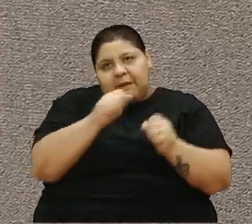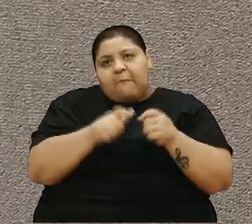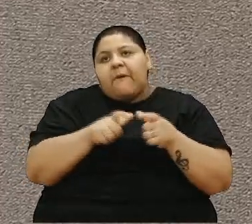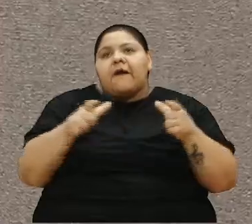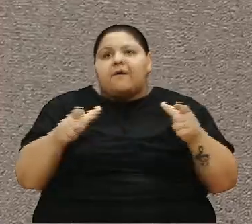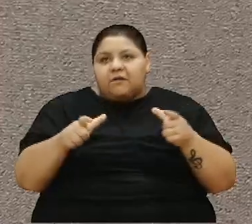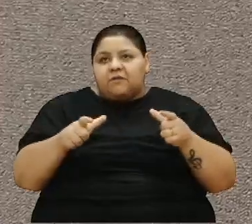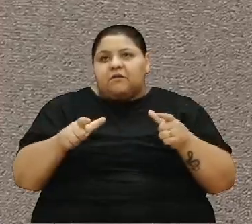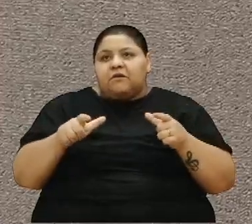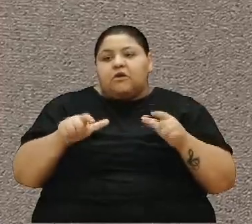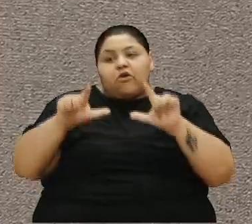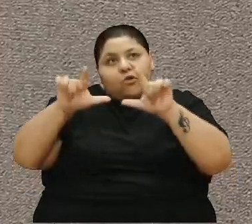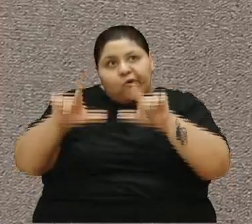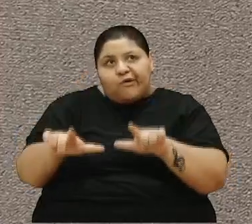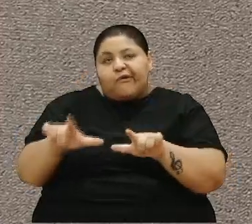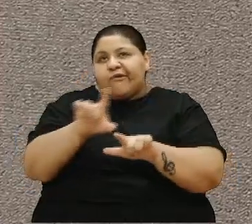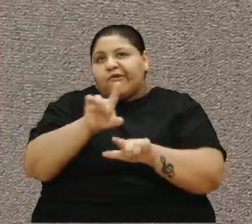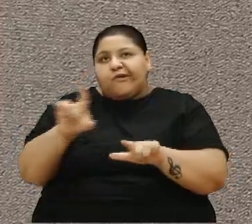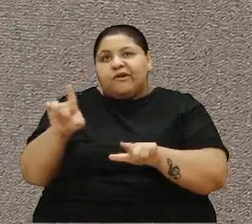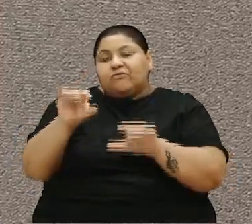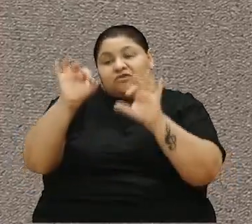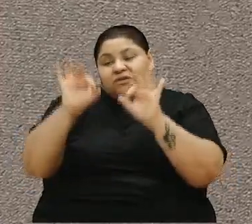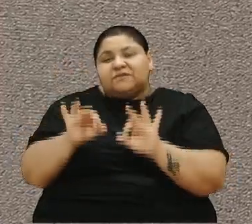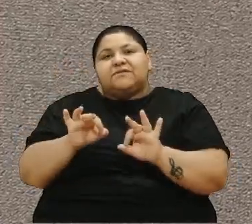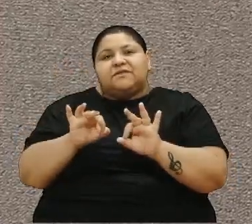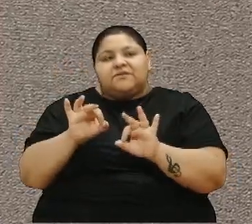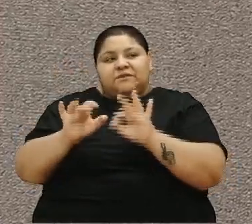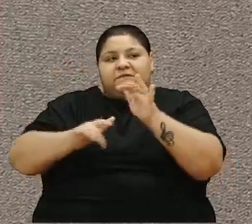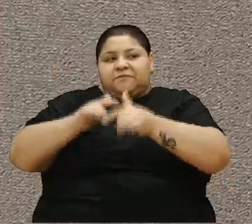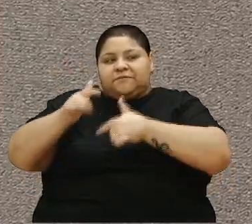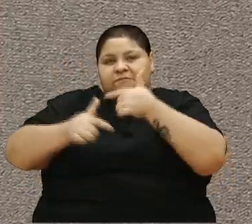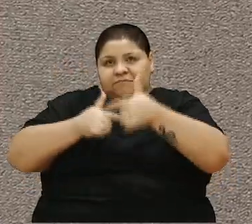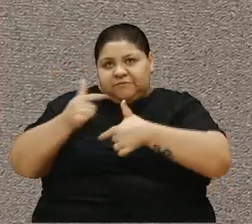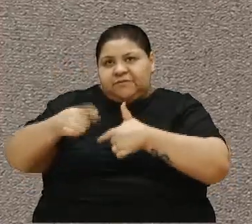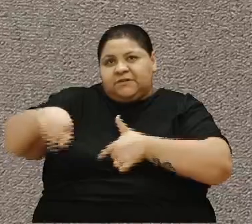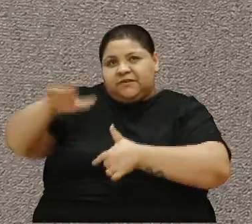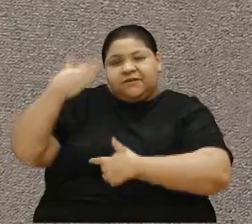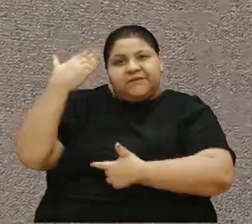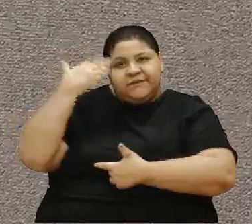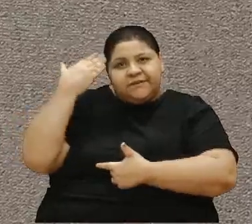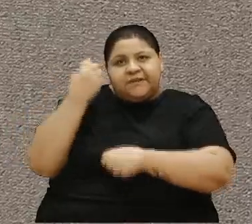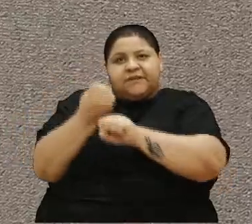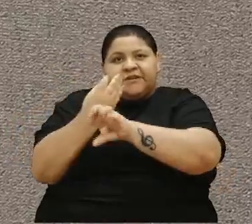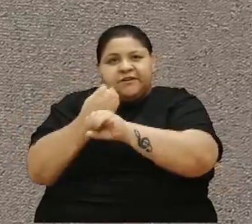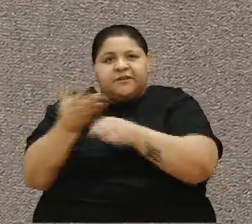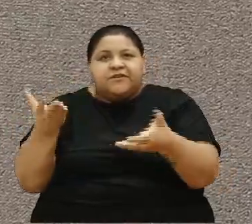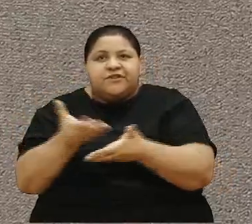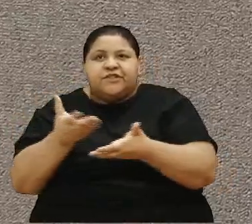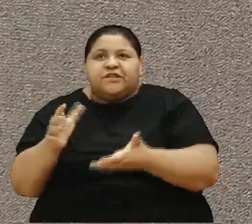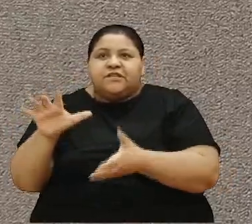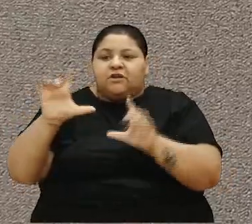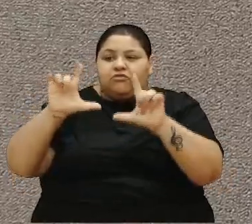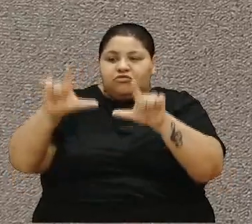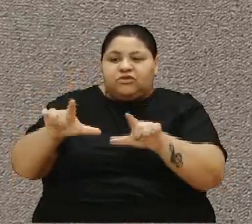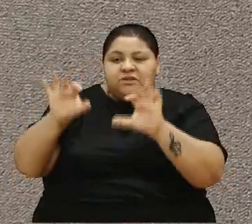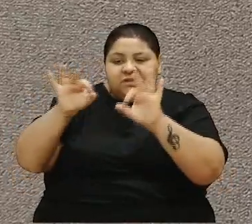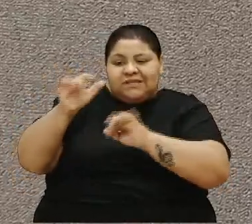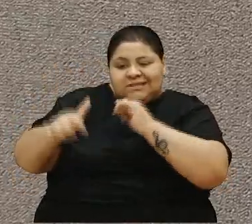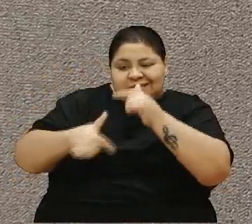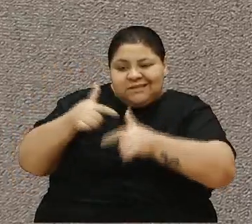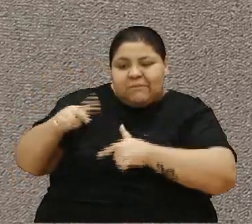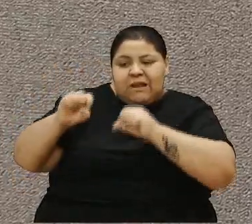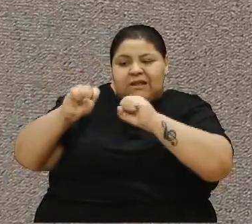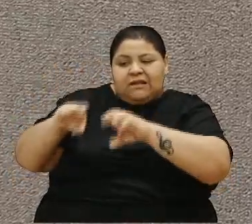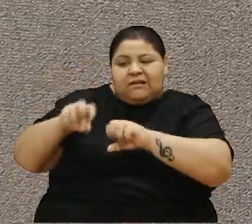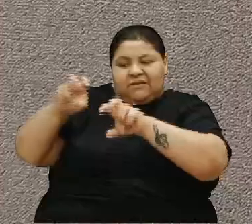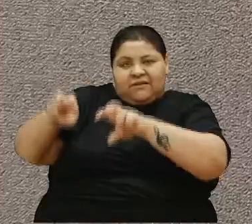com espaços que ainda não são os ideais para esse trabalho. E a gente sabe que a SMED já tem um núcleo específico trabalhando educação no campo,